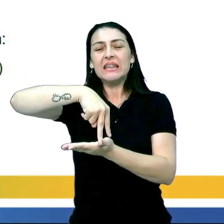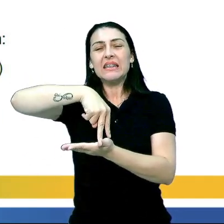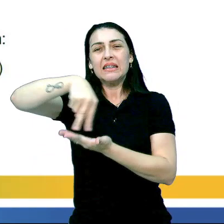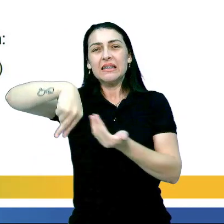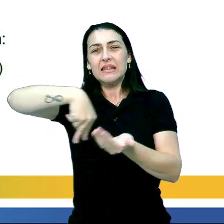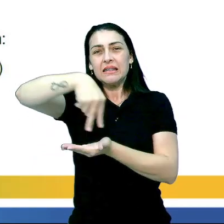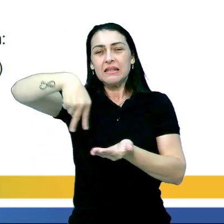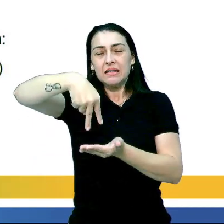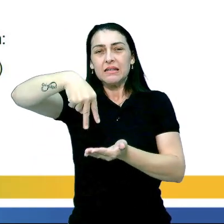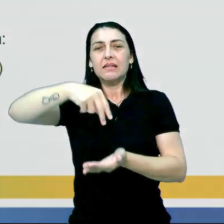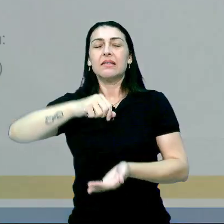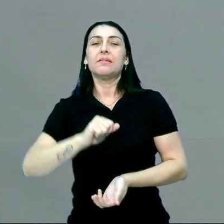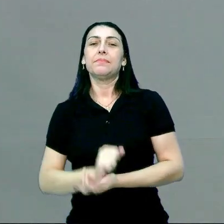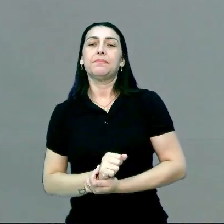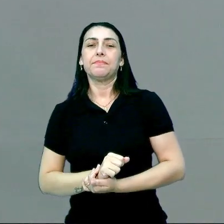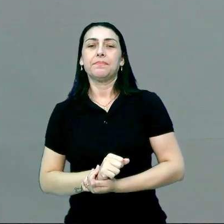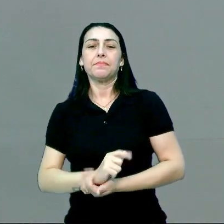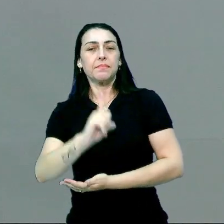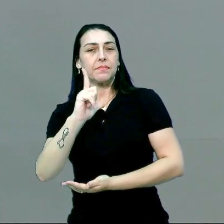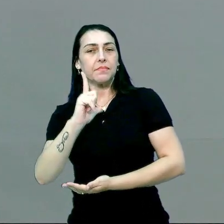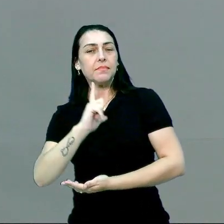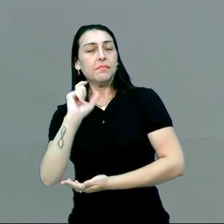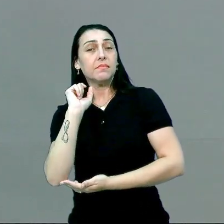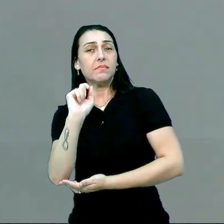manobra. Então, nós temos aqui